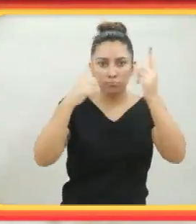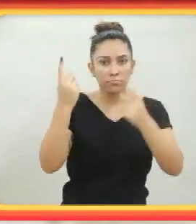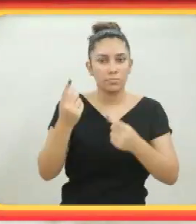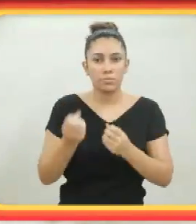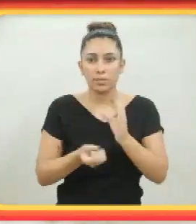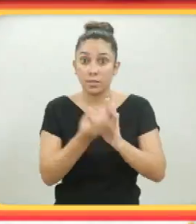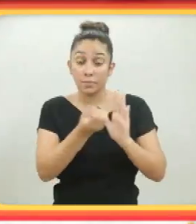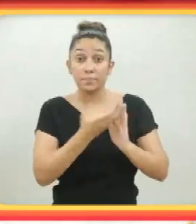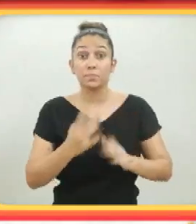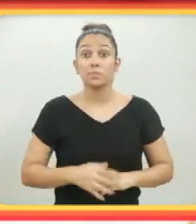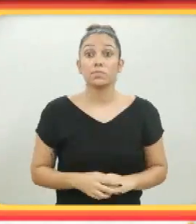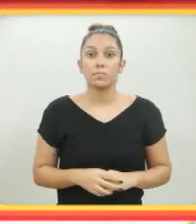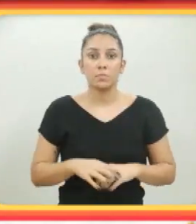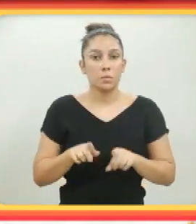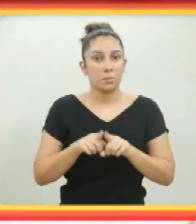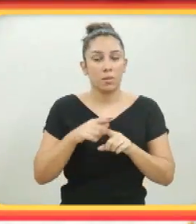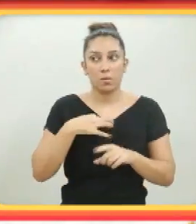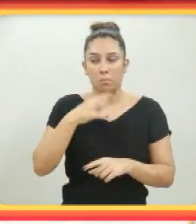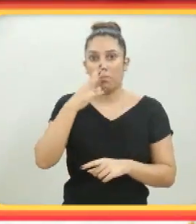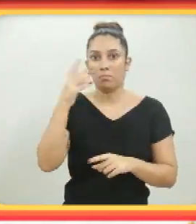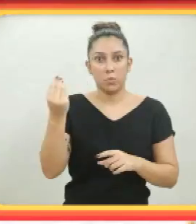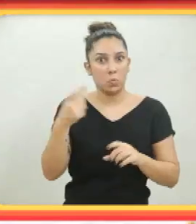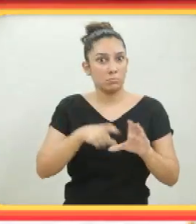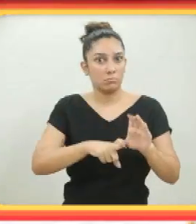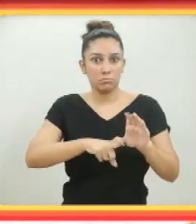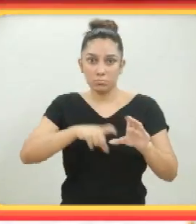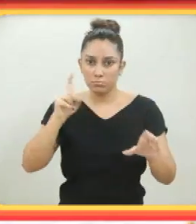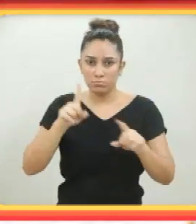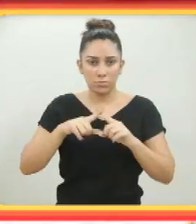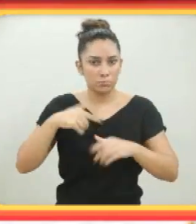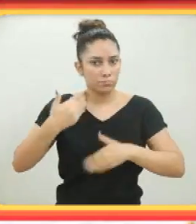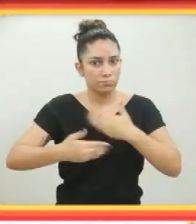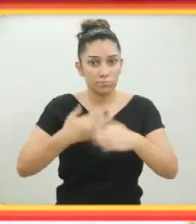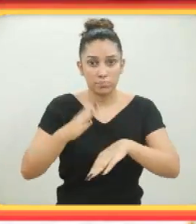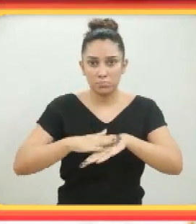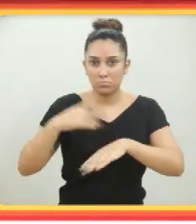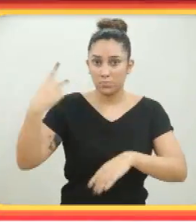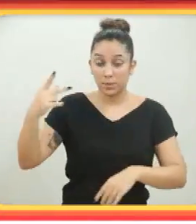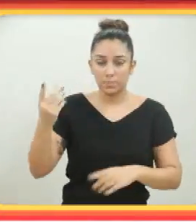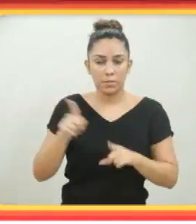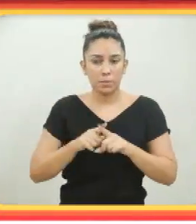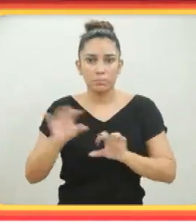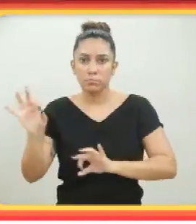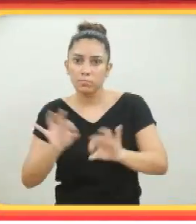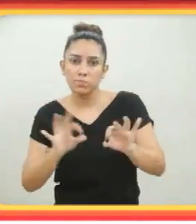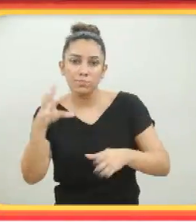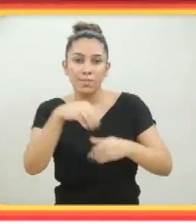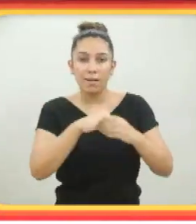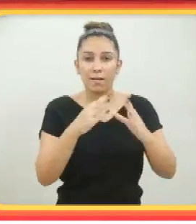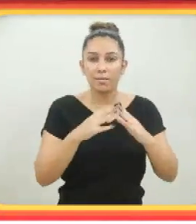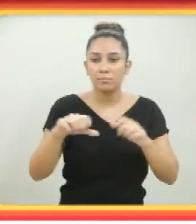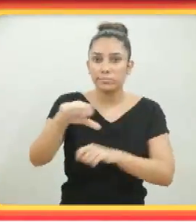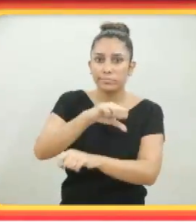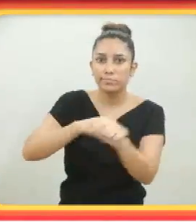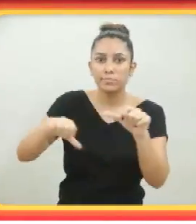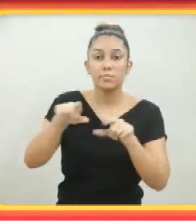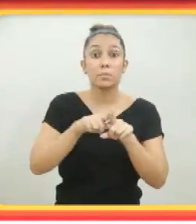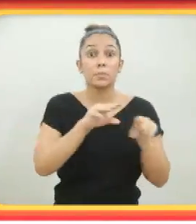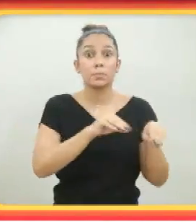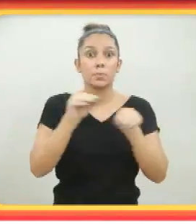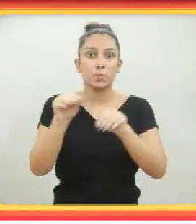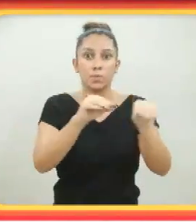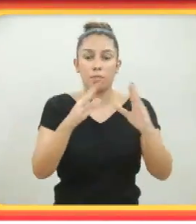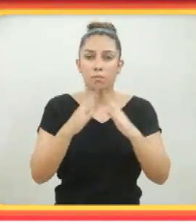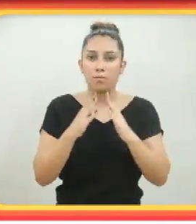em casa ela sempre soluciona e de uma forma criativa. Ela sempre foi muito independente, muito à